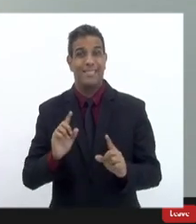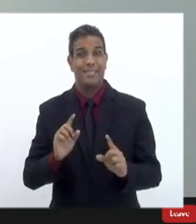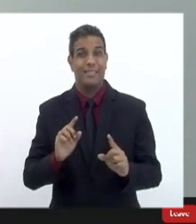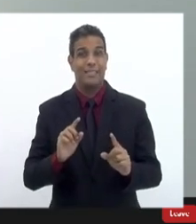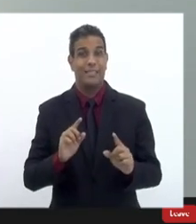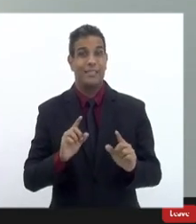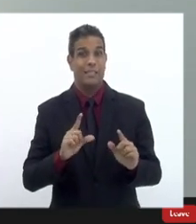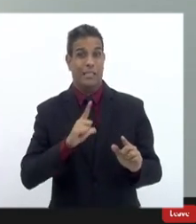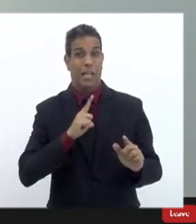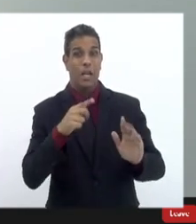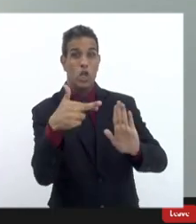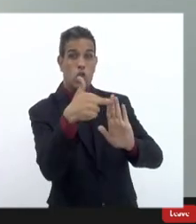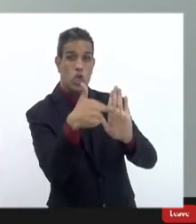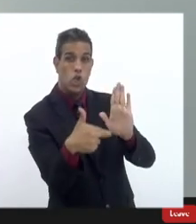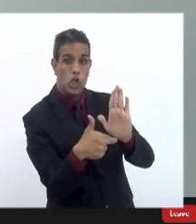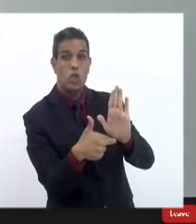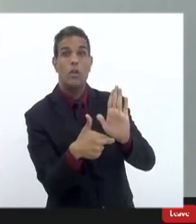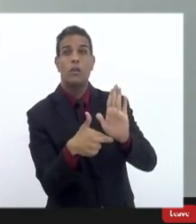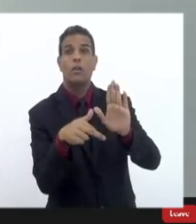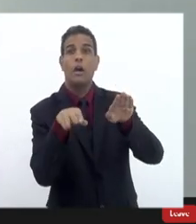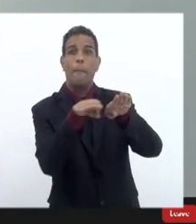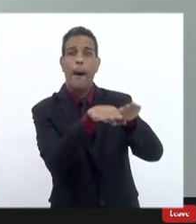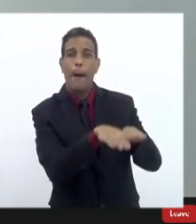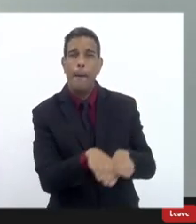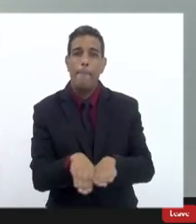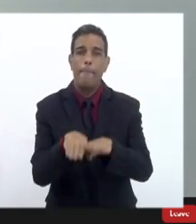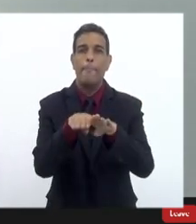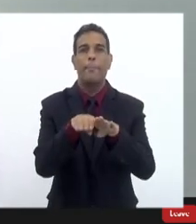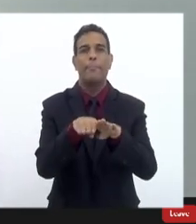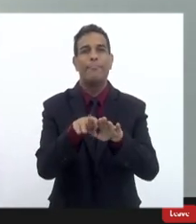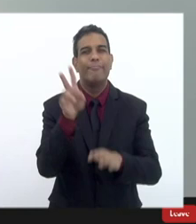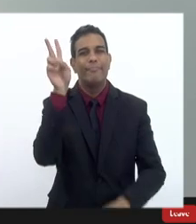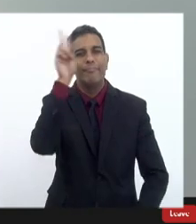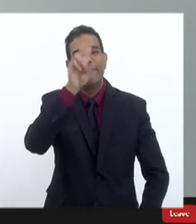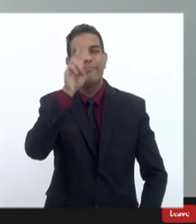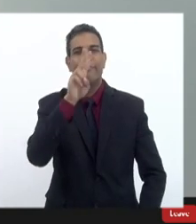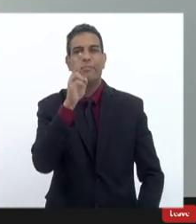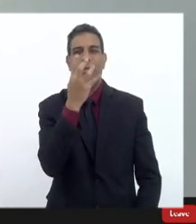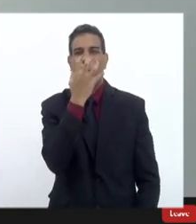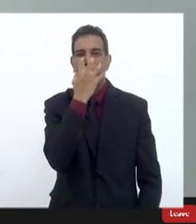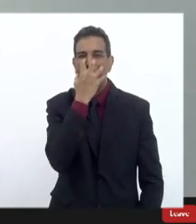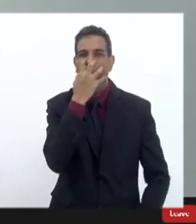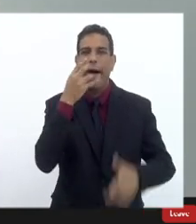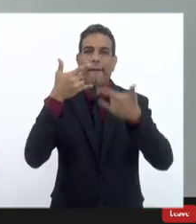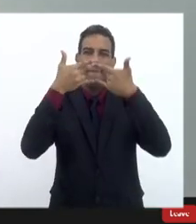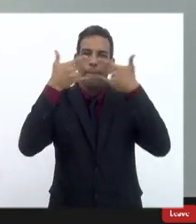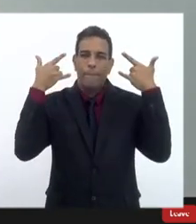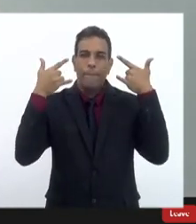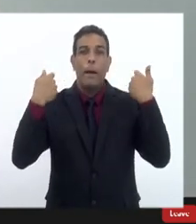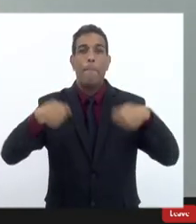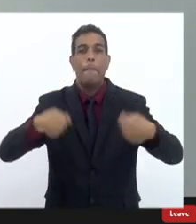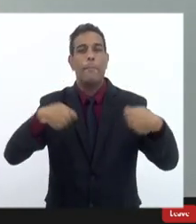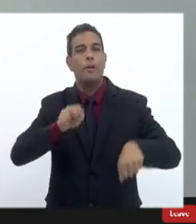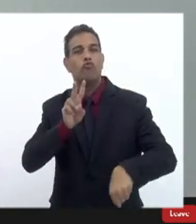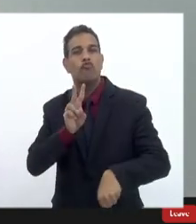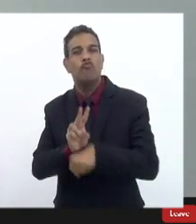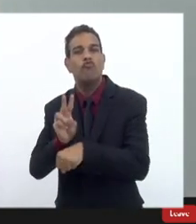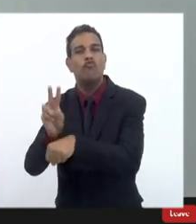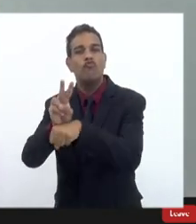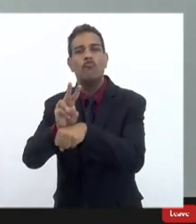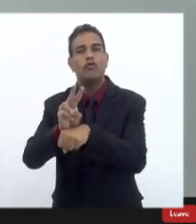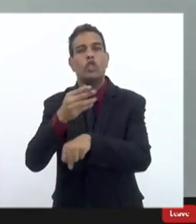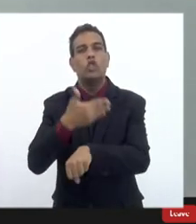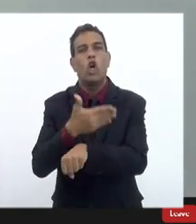do protocolo, normas de etiqueta respiratória, né, que haveria essa necessidade de fiscalização constante,